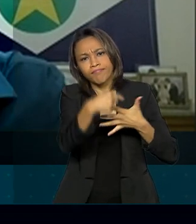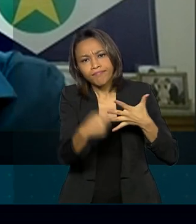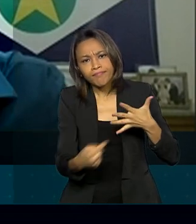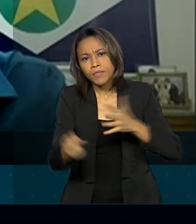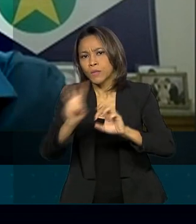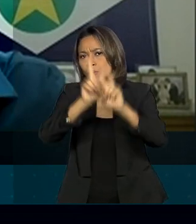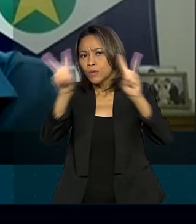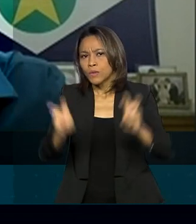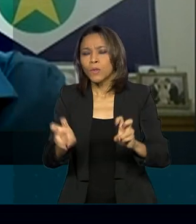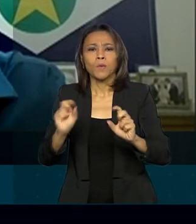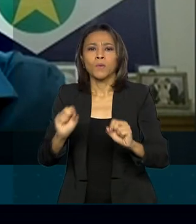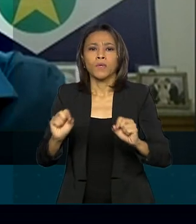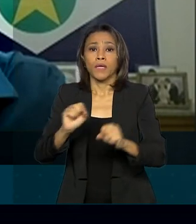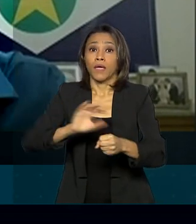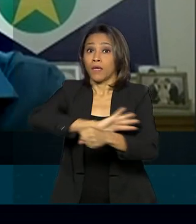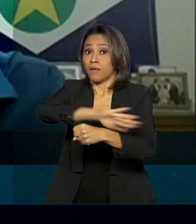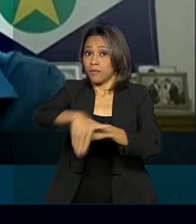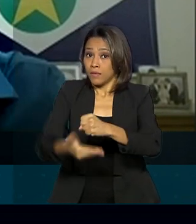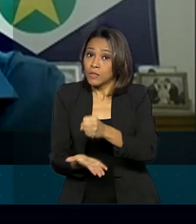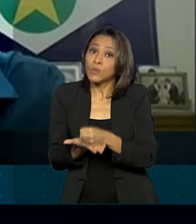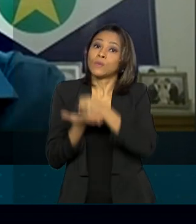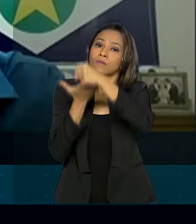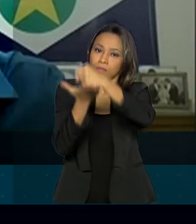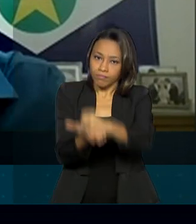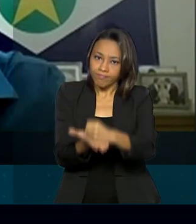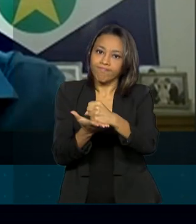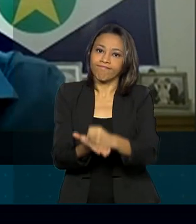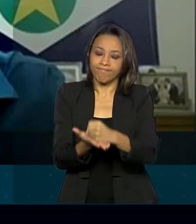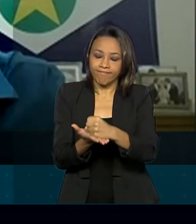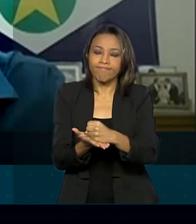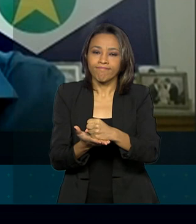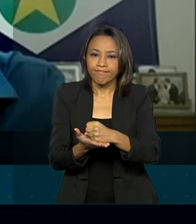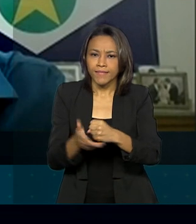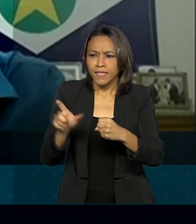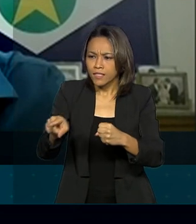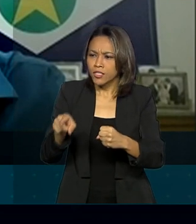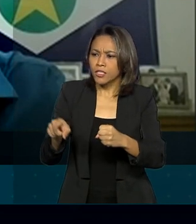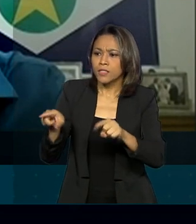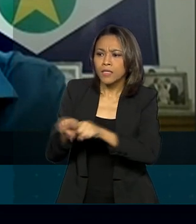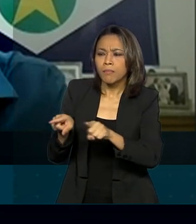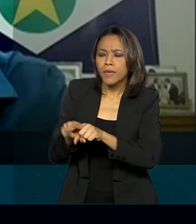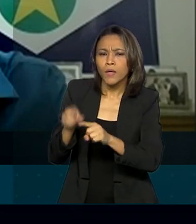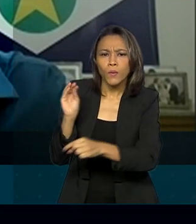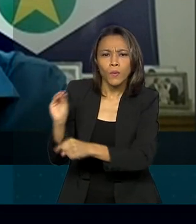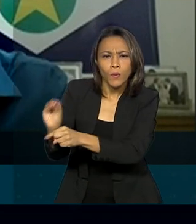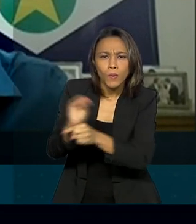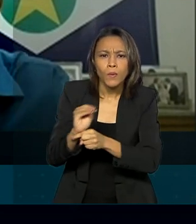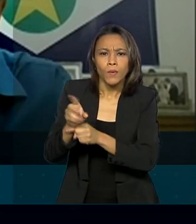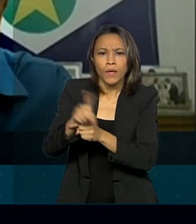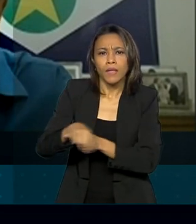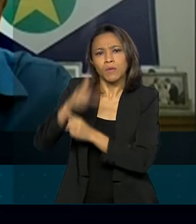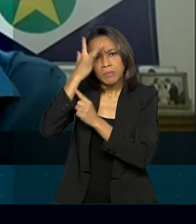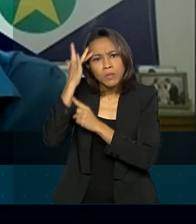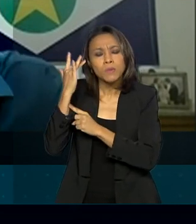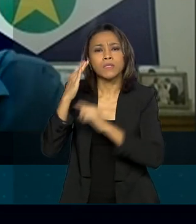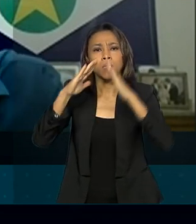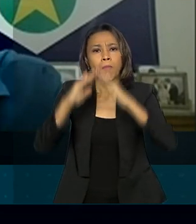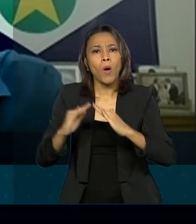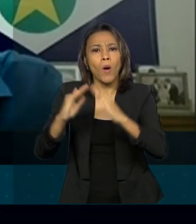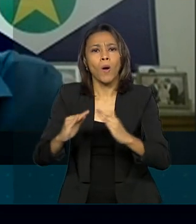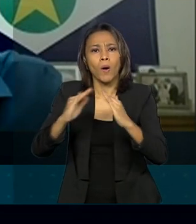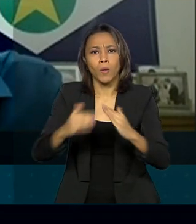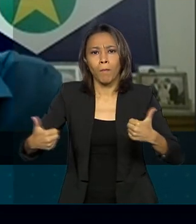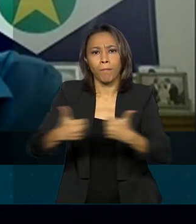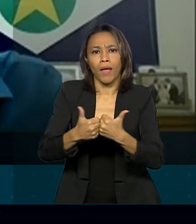das Ah obrigado Você está questão da Integração das populações ribeirinhas para aquelas aquelas